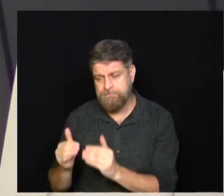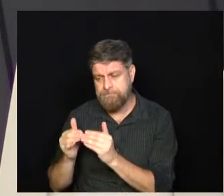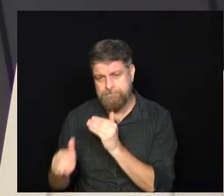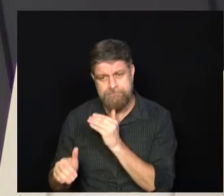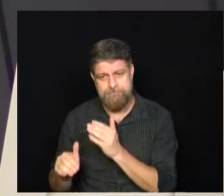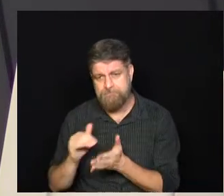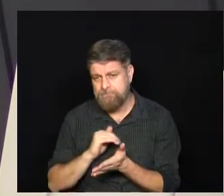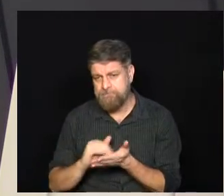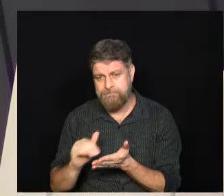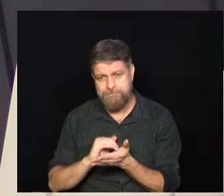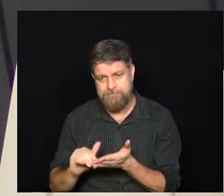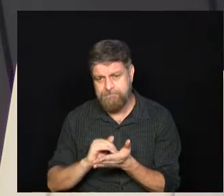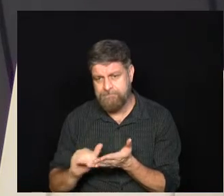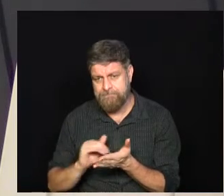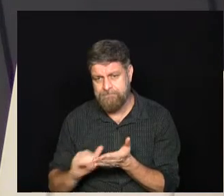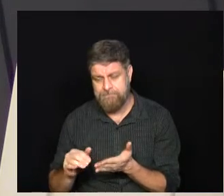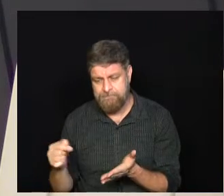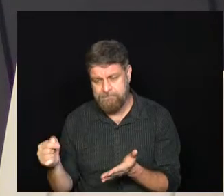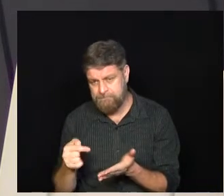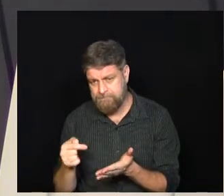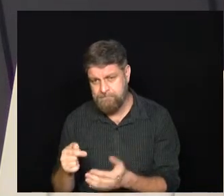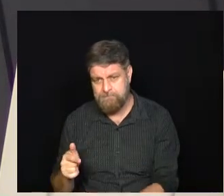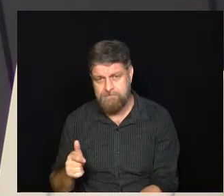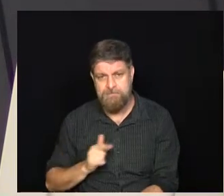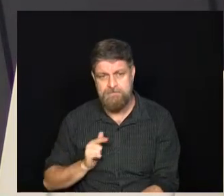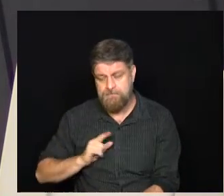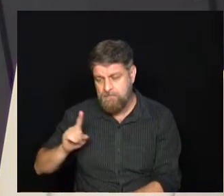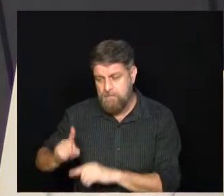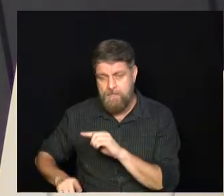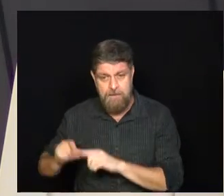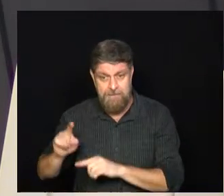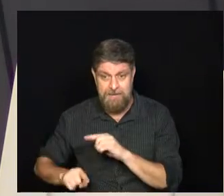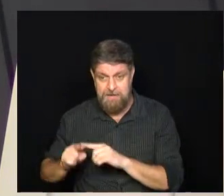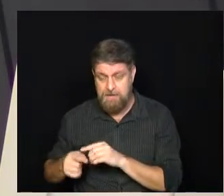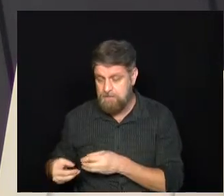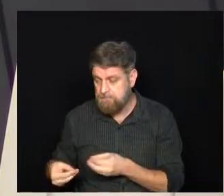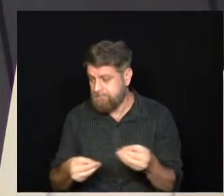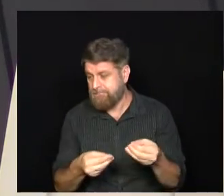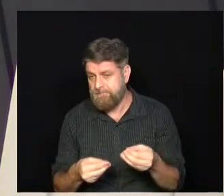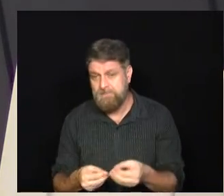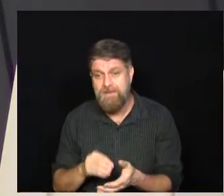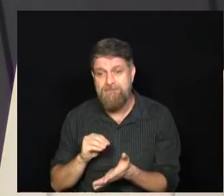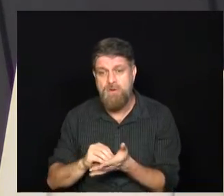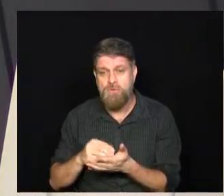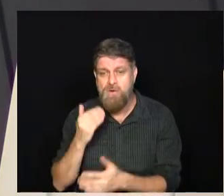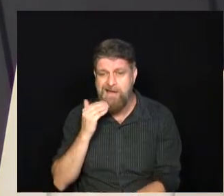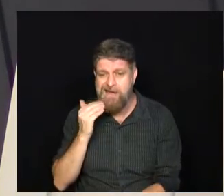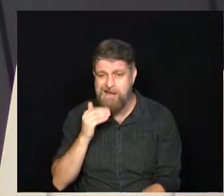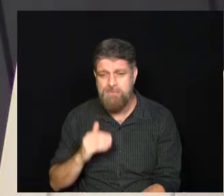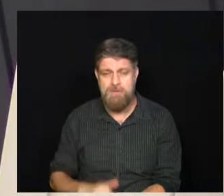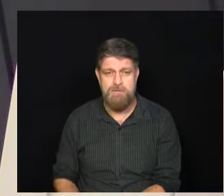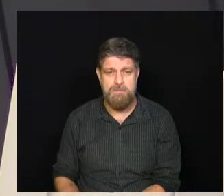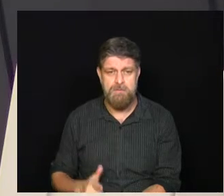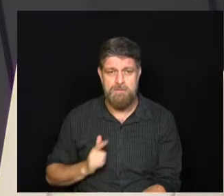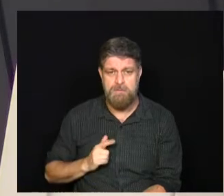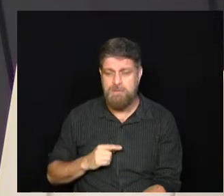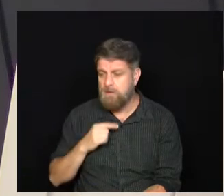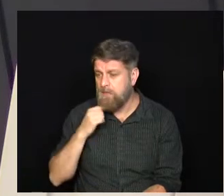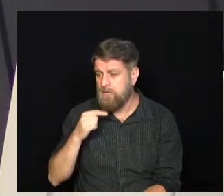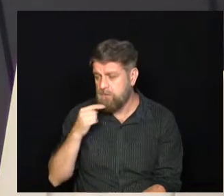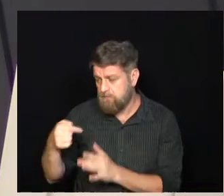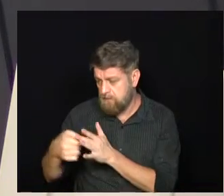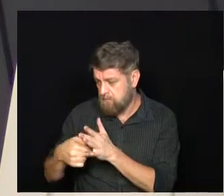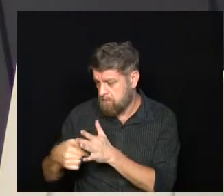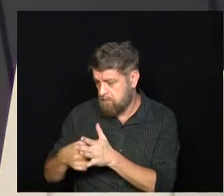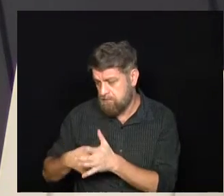secretaria com alguma situação de entrega de material ou de serviço. Bom, acho que são essas as dúvidas que foram passadas.